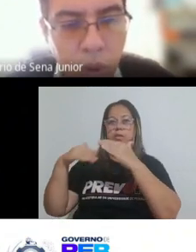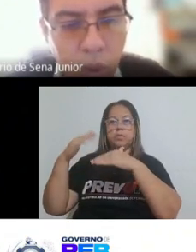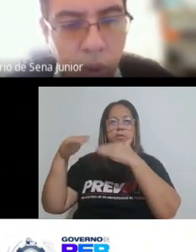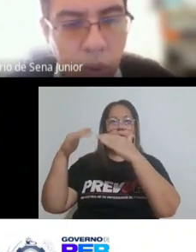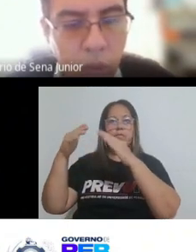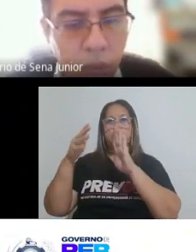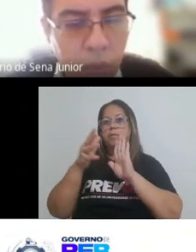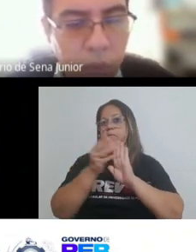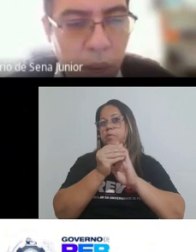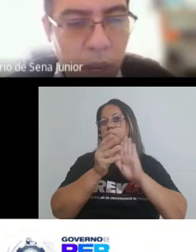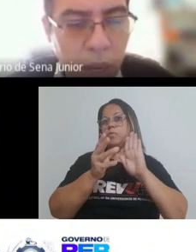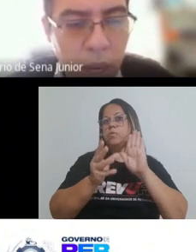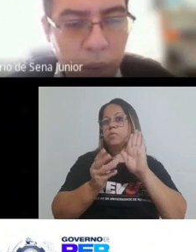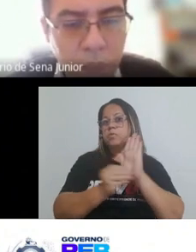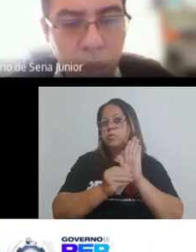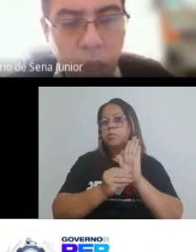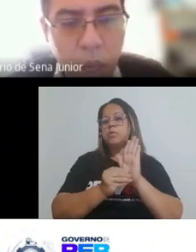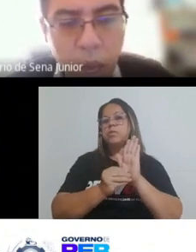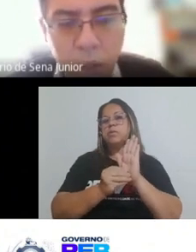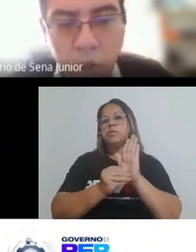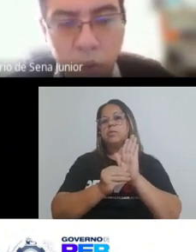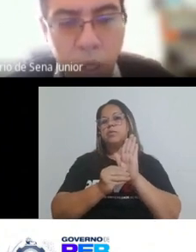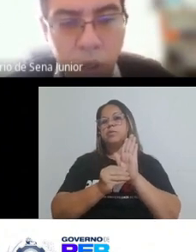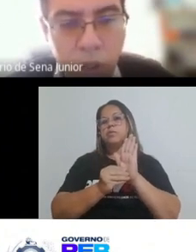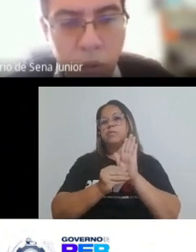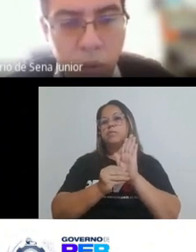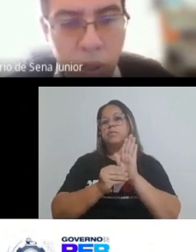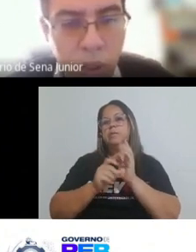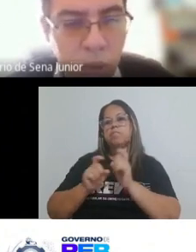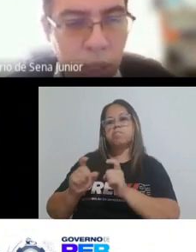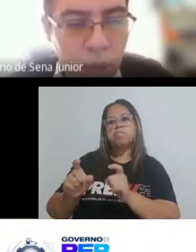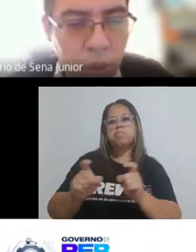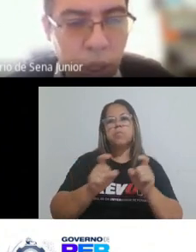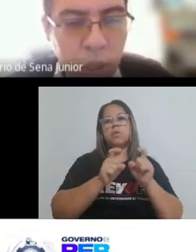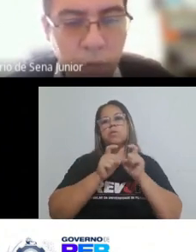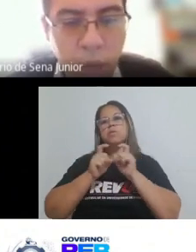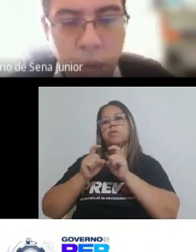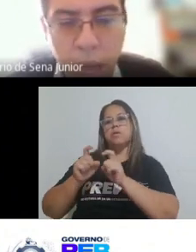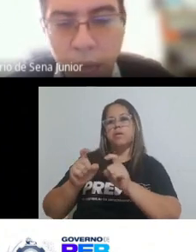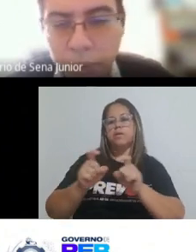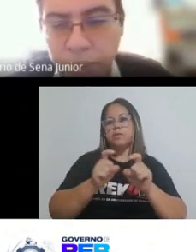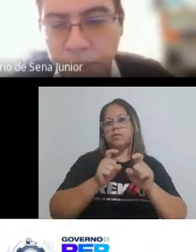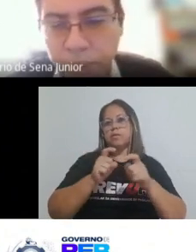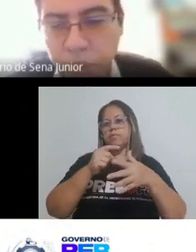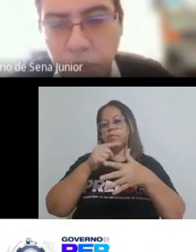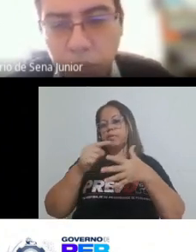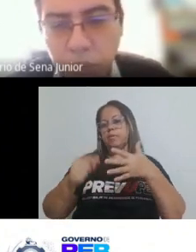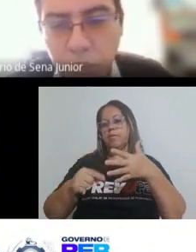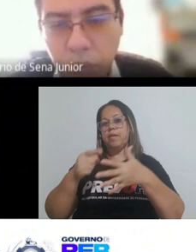conteúdo para a nossa discussão da alternativa A,